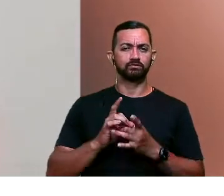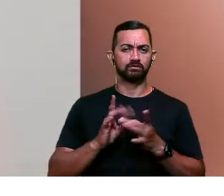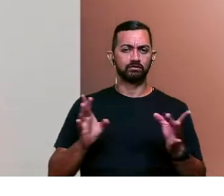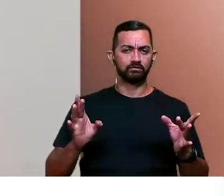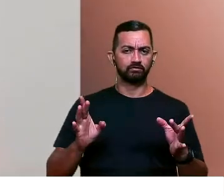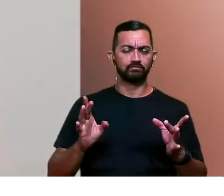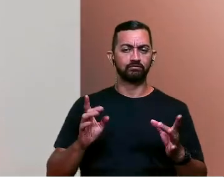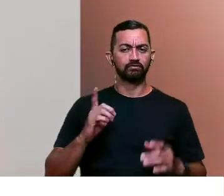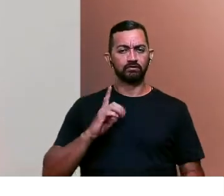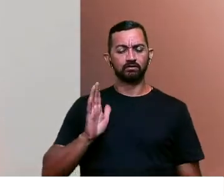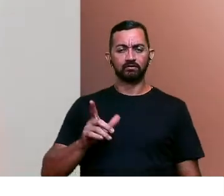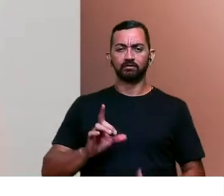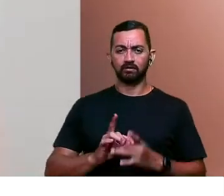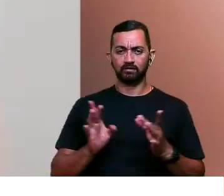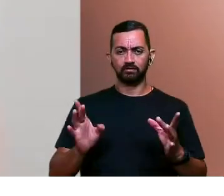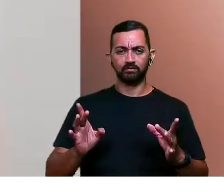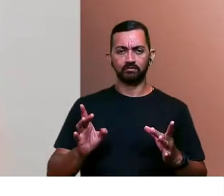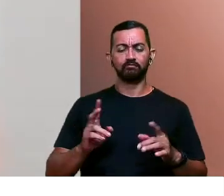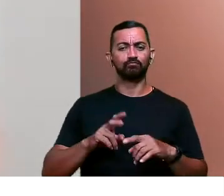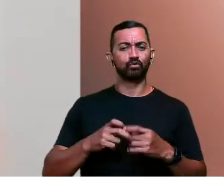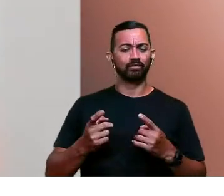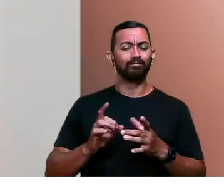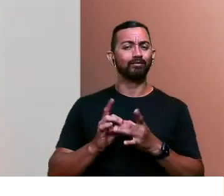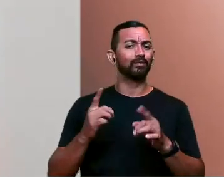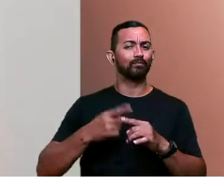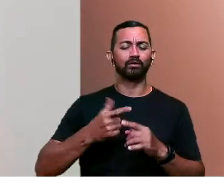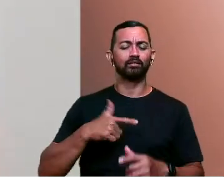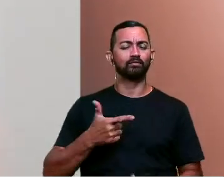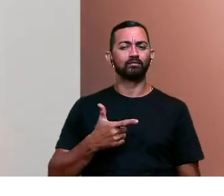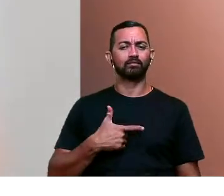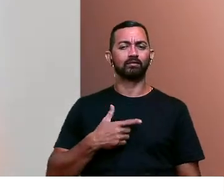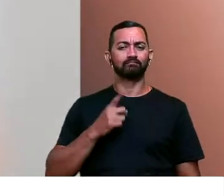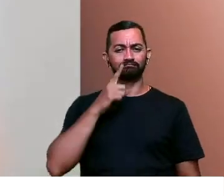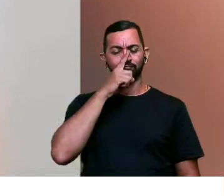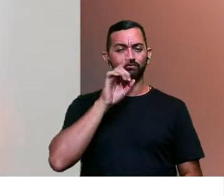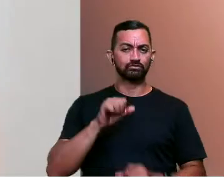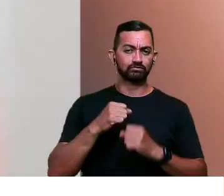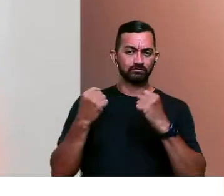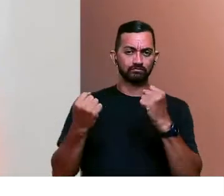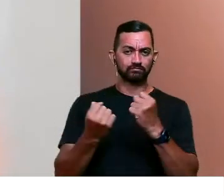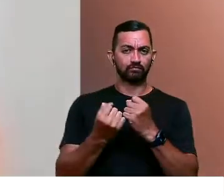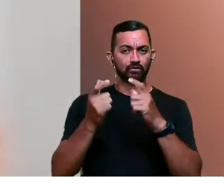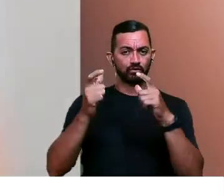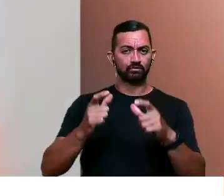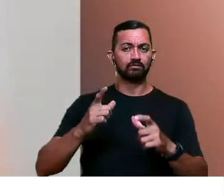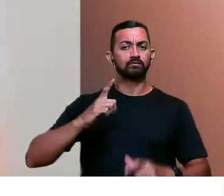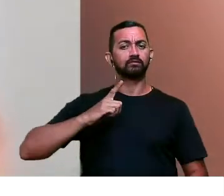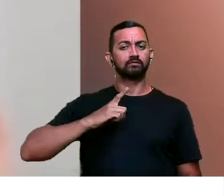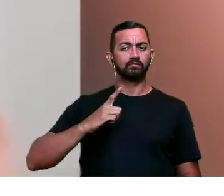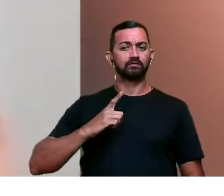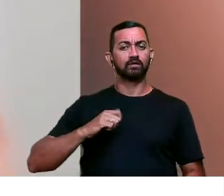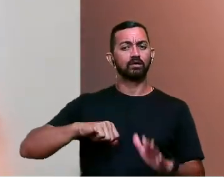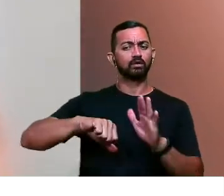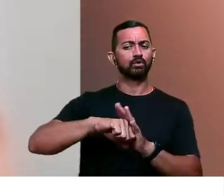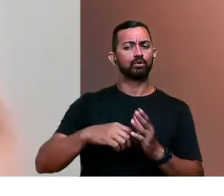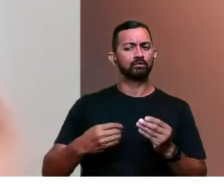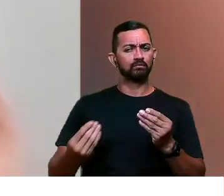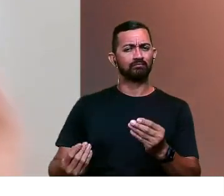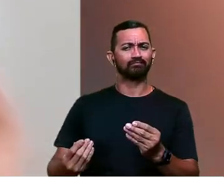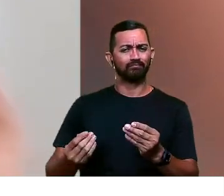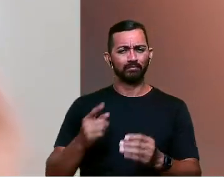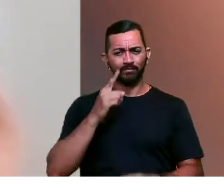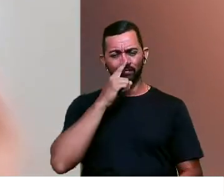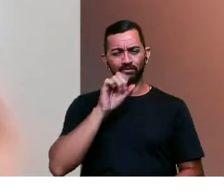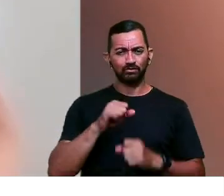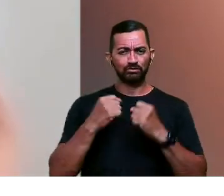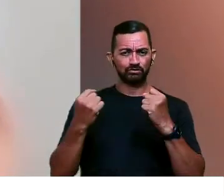solto, onde pegou liberdades, para responder liberdade porque disse que não oferece risco à sociedade. Onde é que um criminoso desse não oferece risco